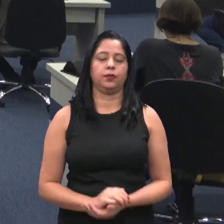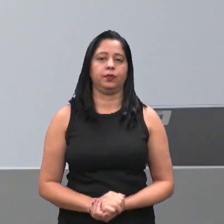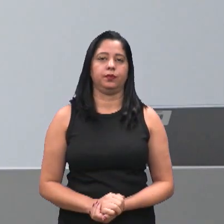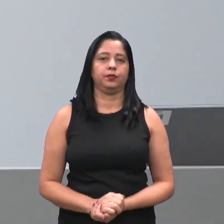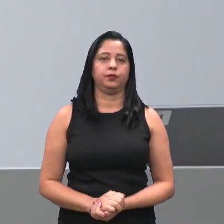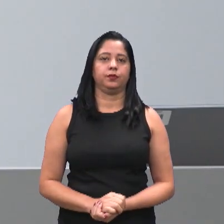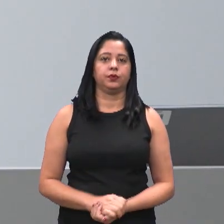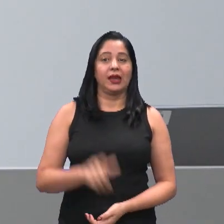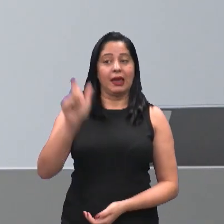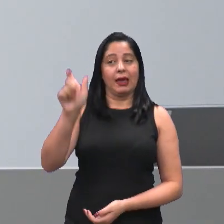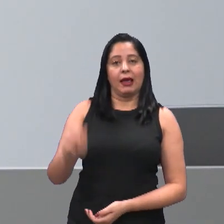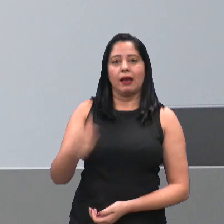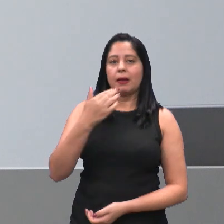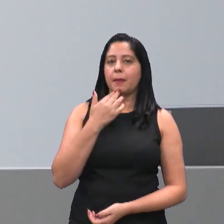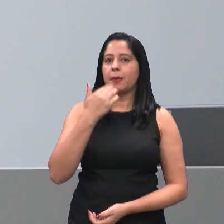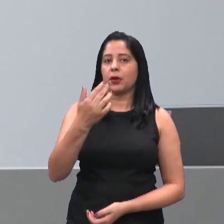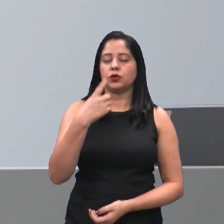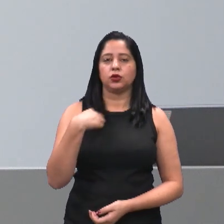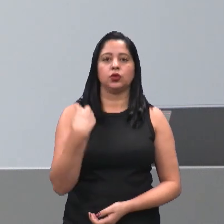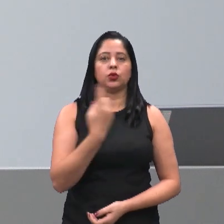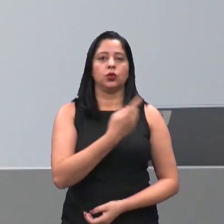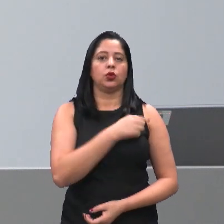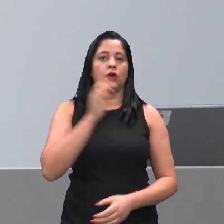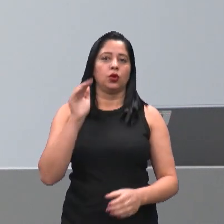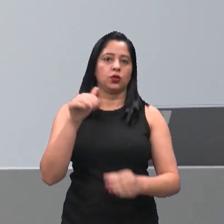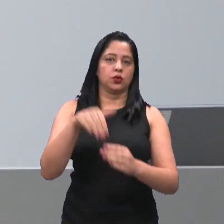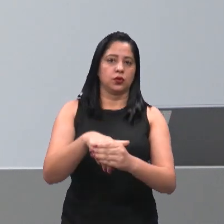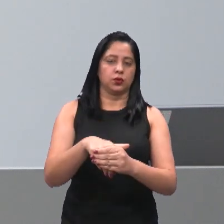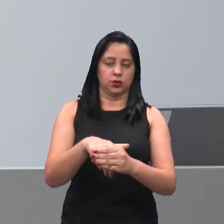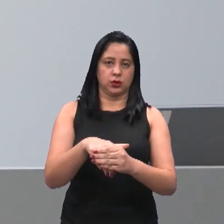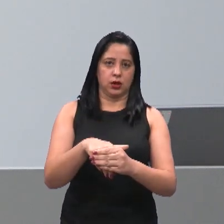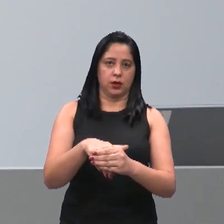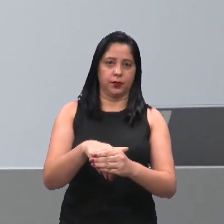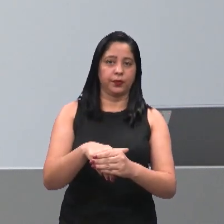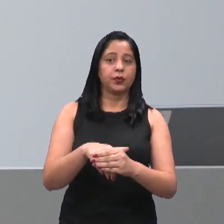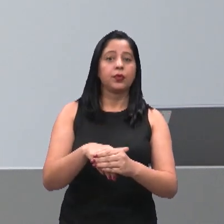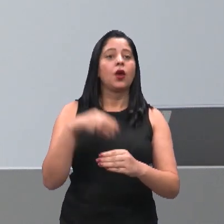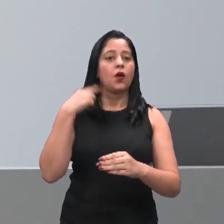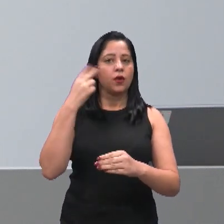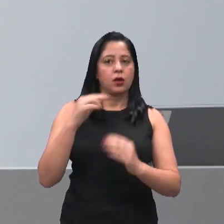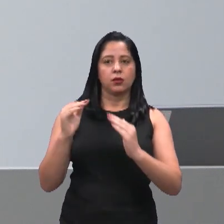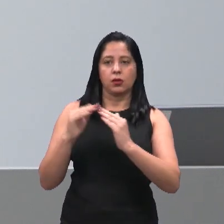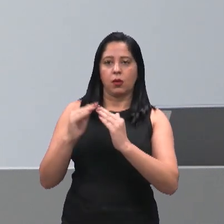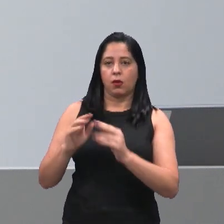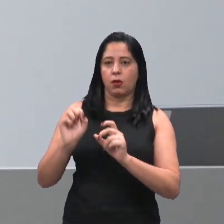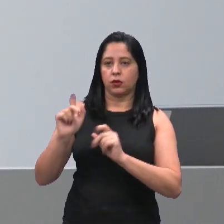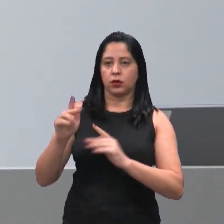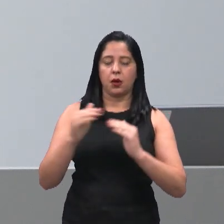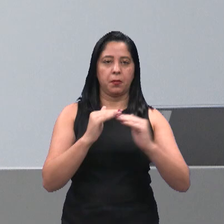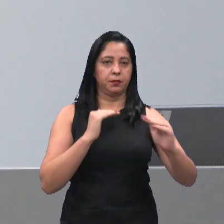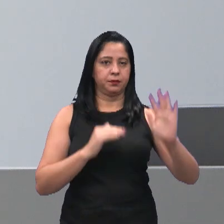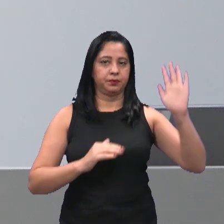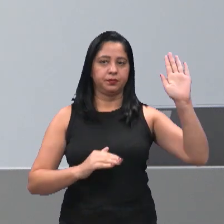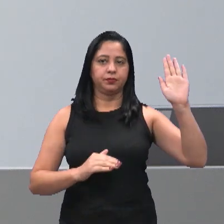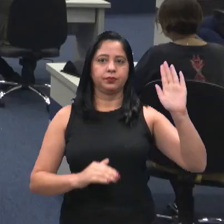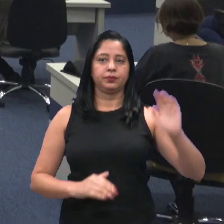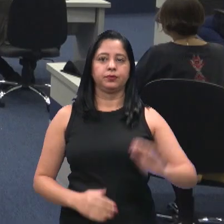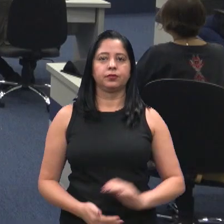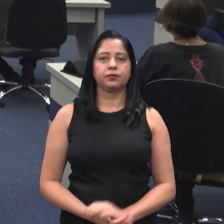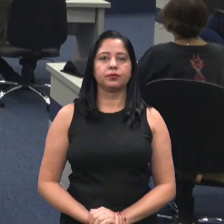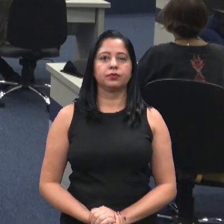Em votação, o pedido verbal do vereador José Luiz Nunes. Vereadores favoráveis permaneçam como estão, os contrários se manifestem.